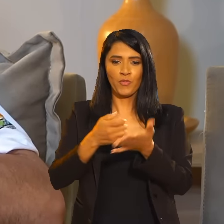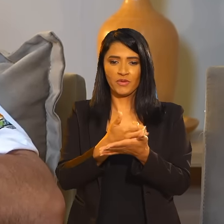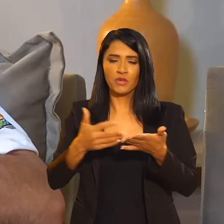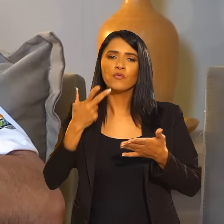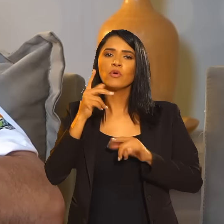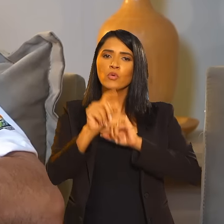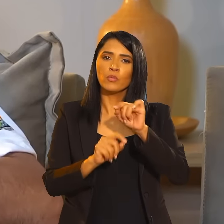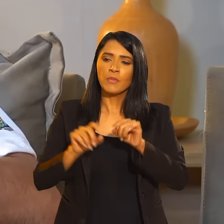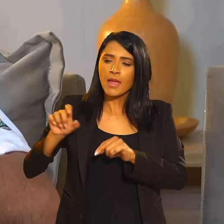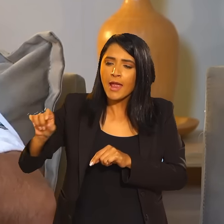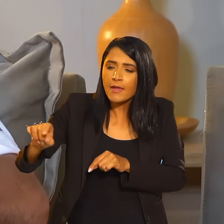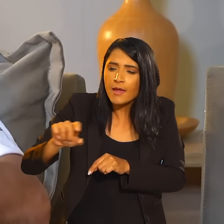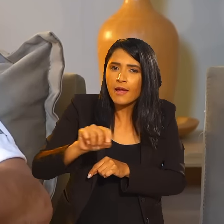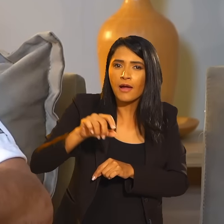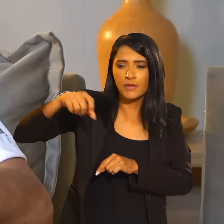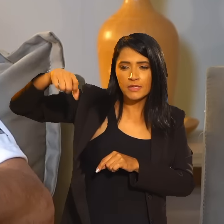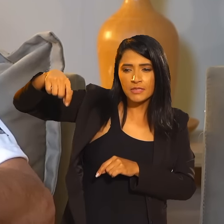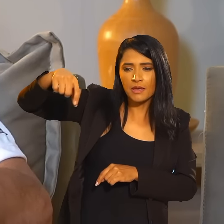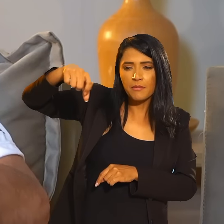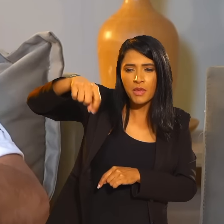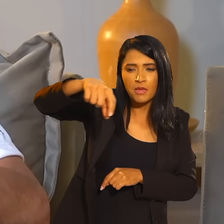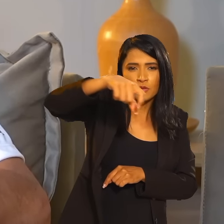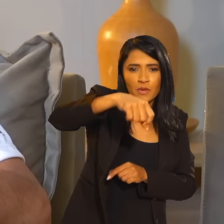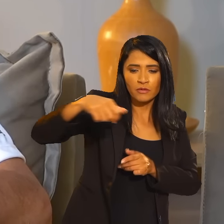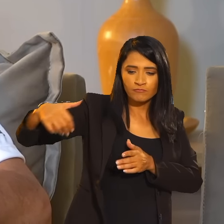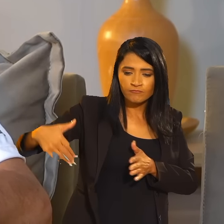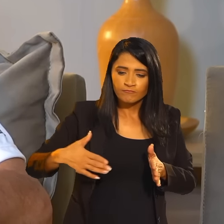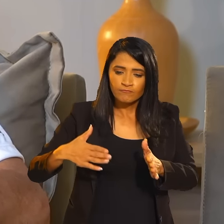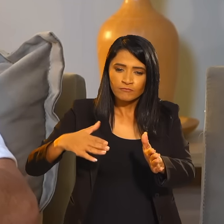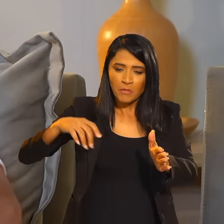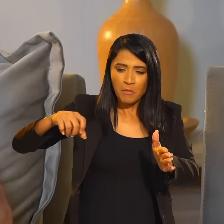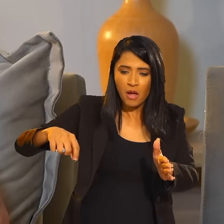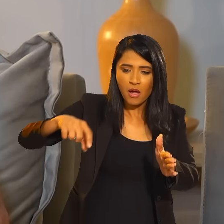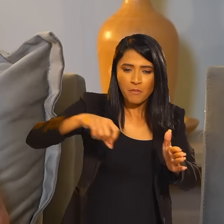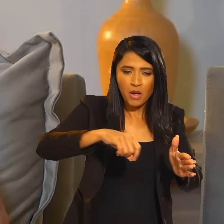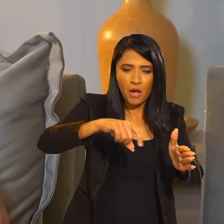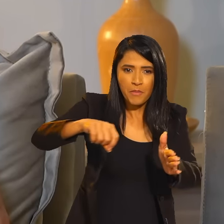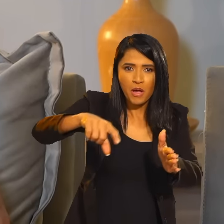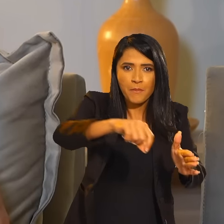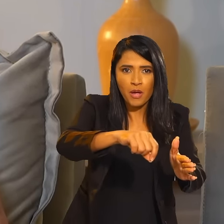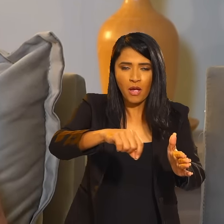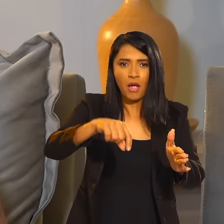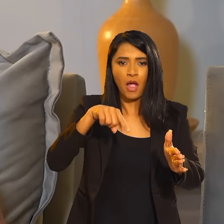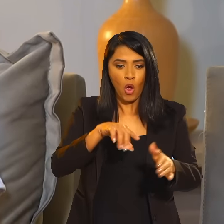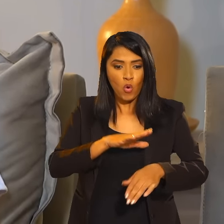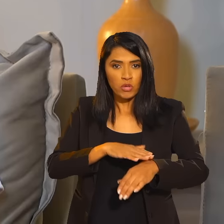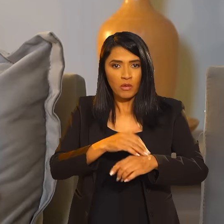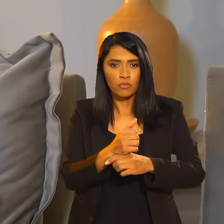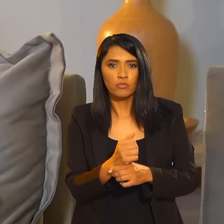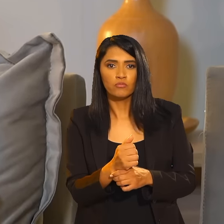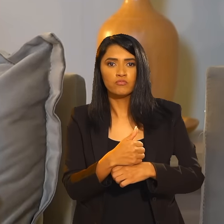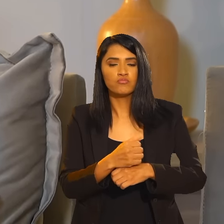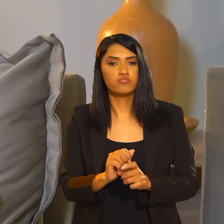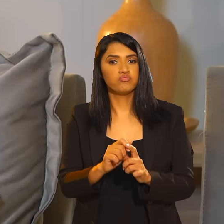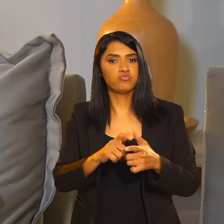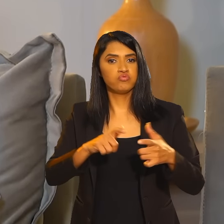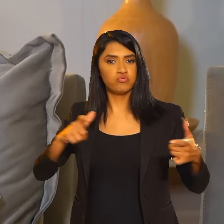cada semente que era lançada, né, ou caía no caminho, o tempo aumentava. A primeira que